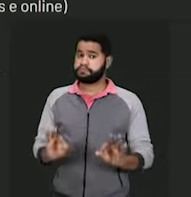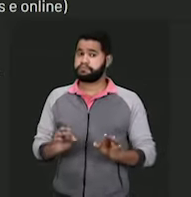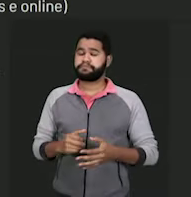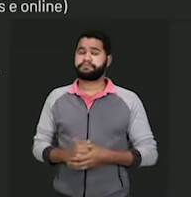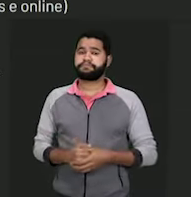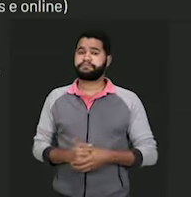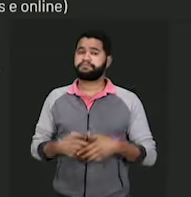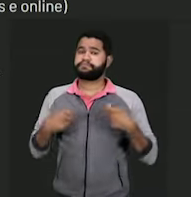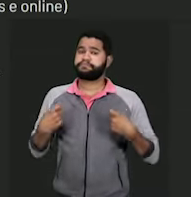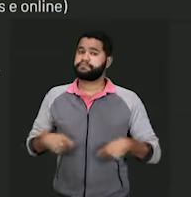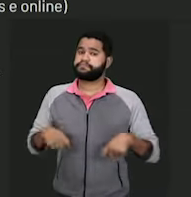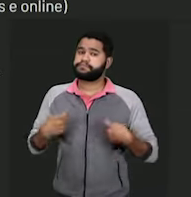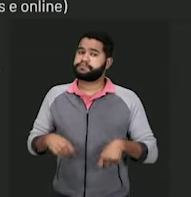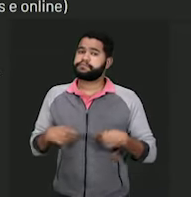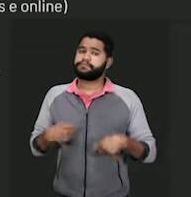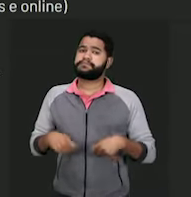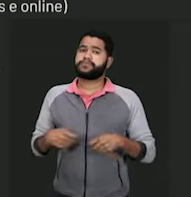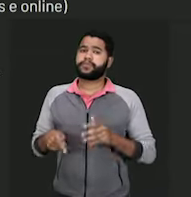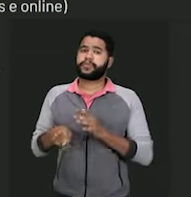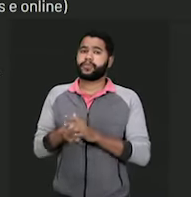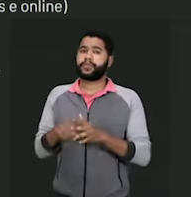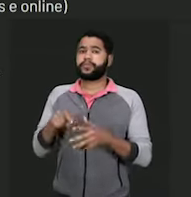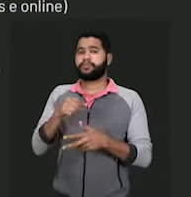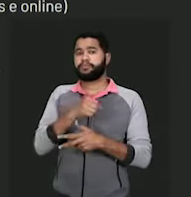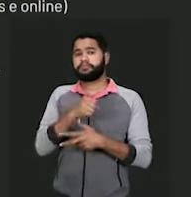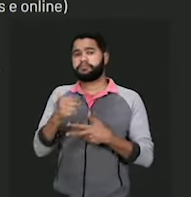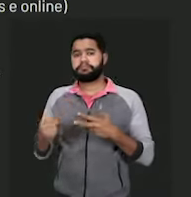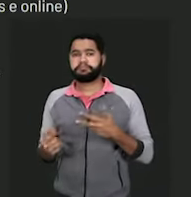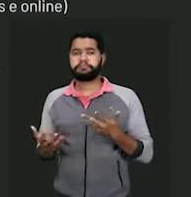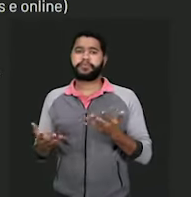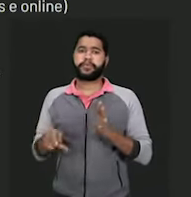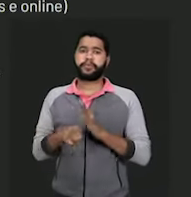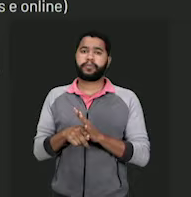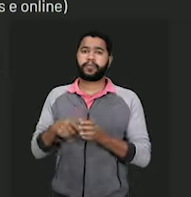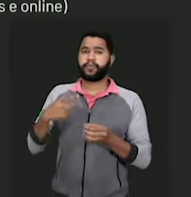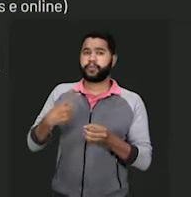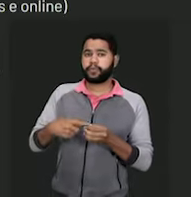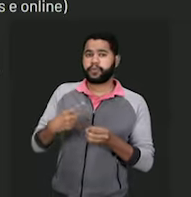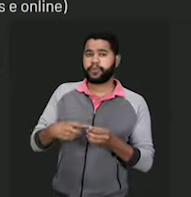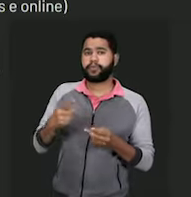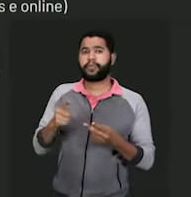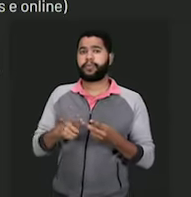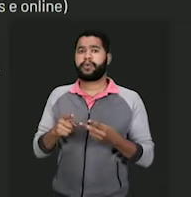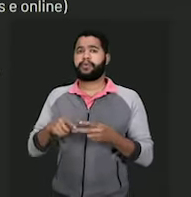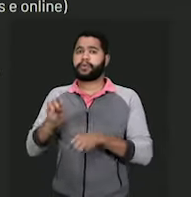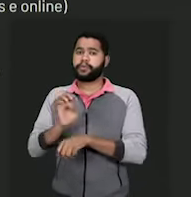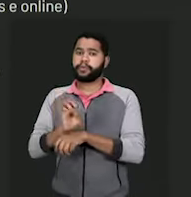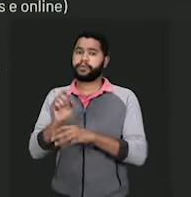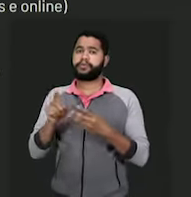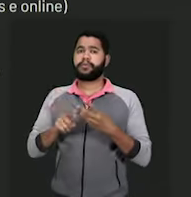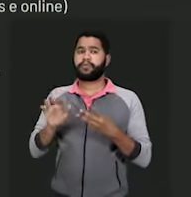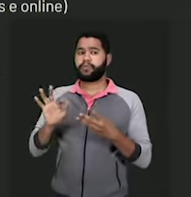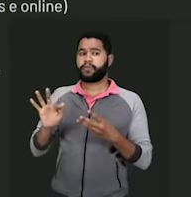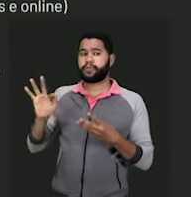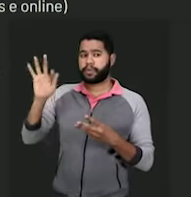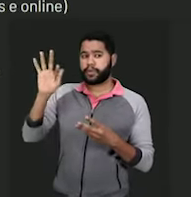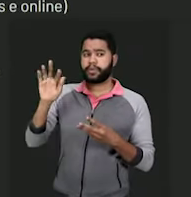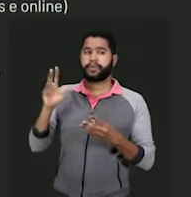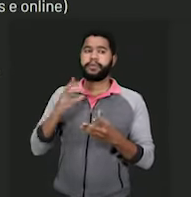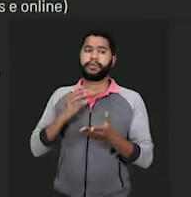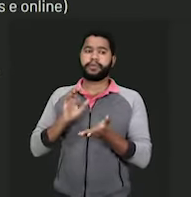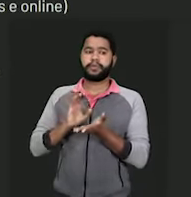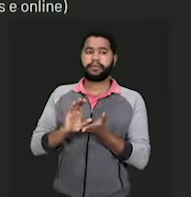é preciso que os poderes públicos Municipal Estadual e Nacional invistam nas ferrovias